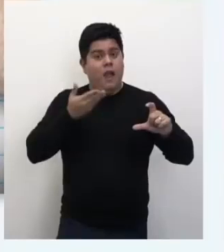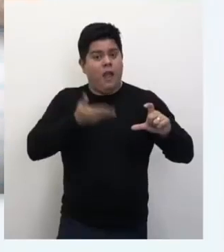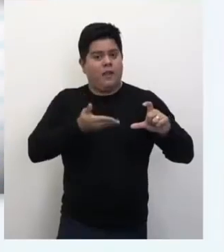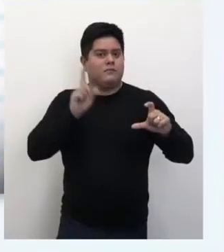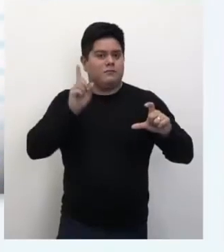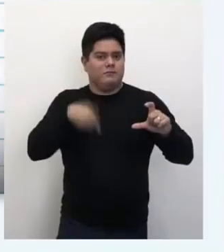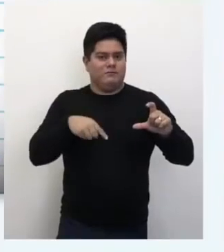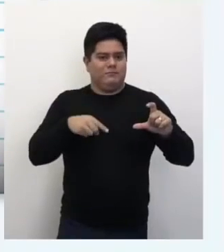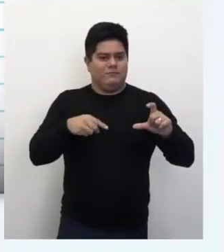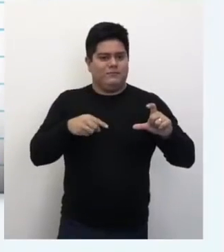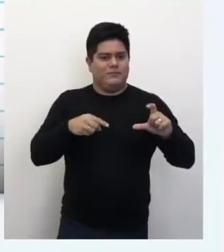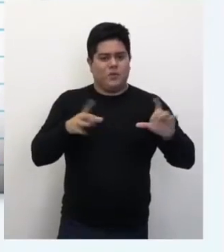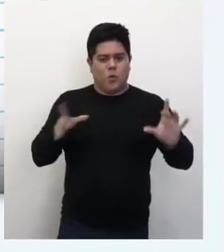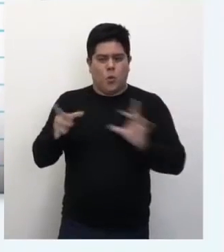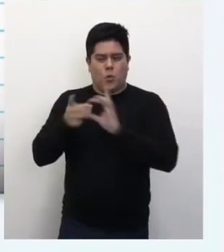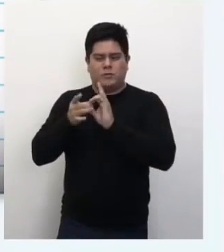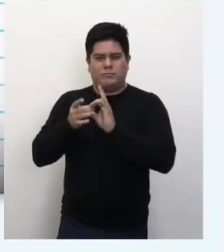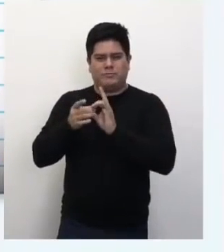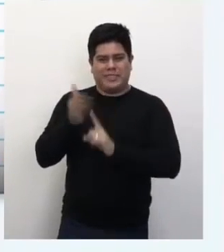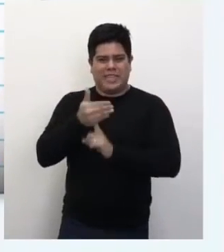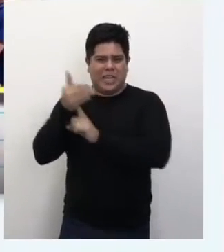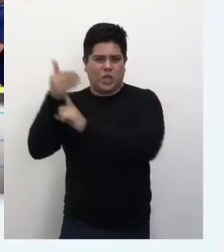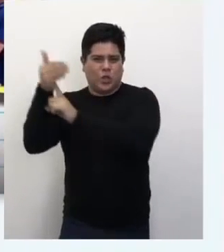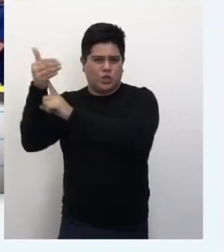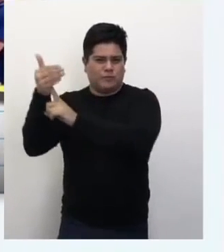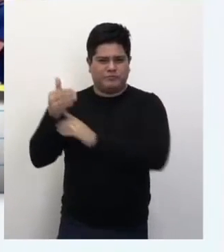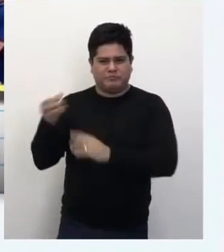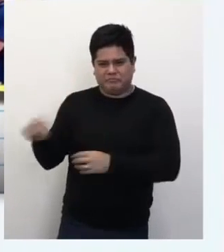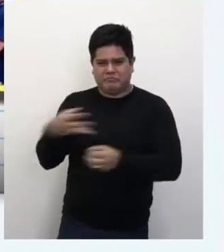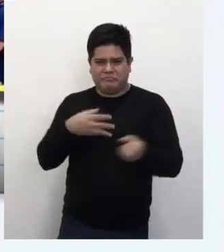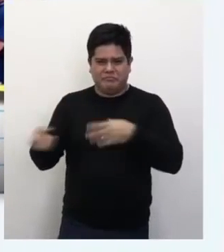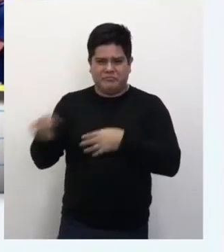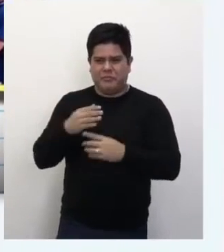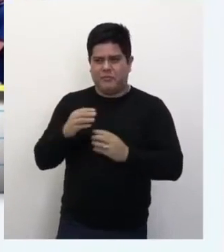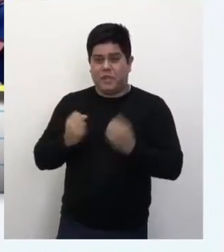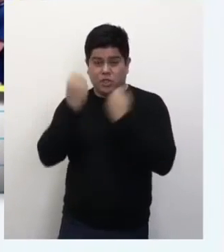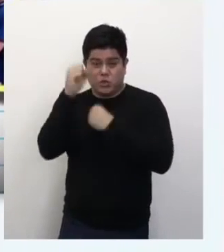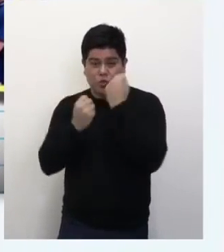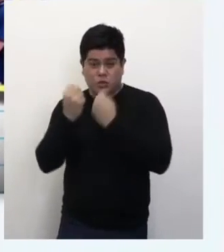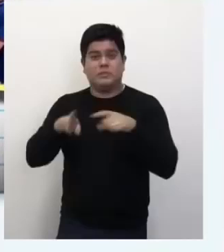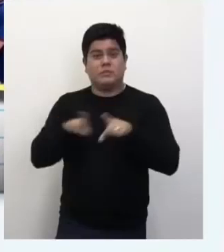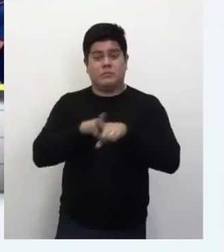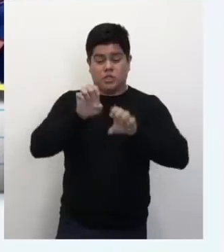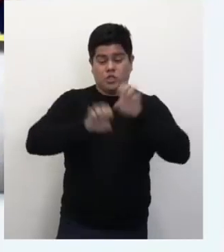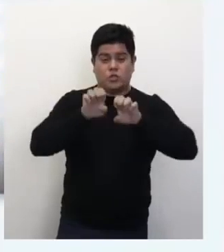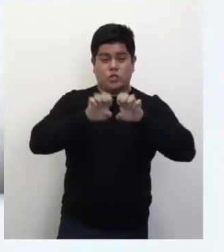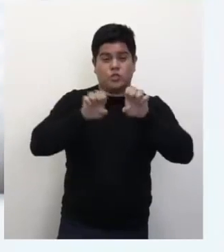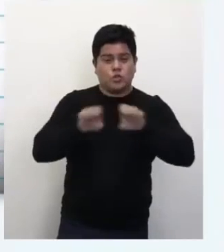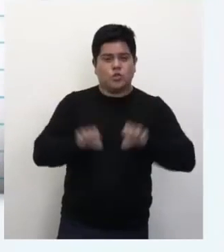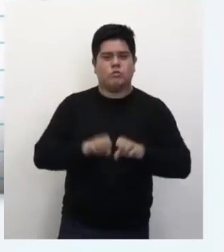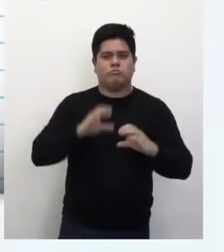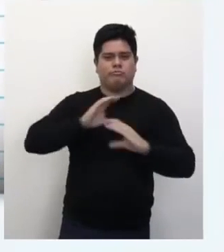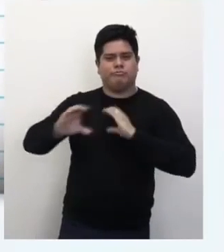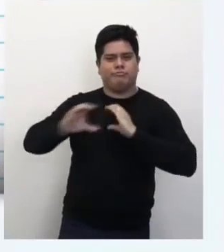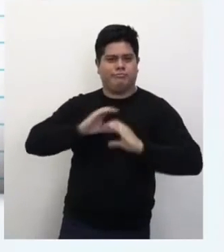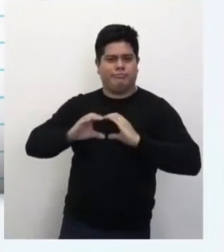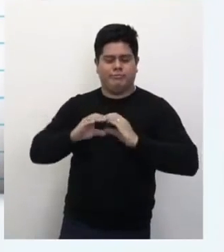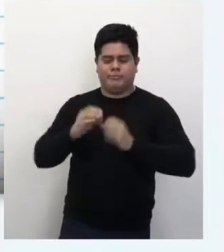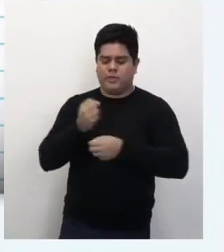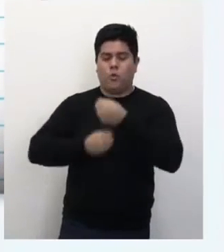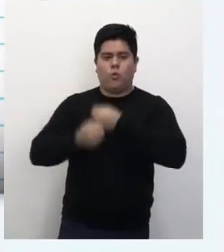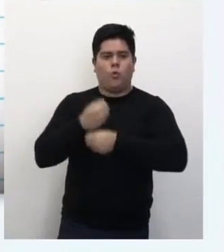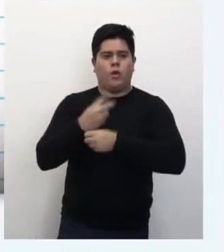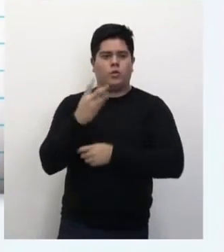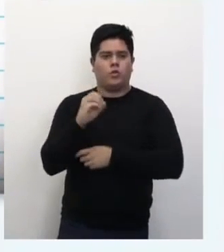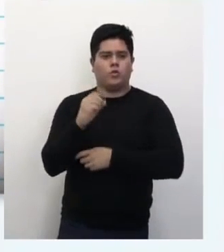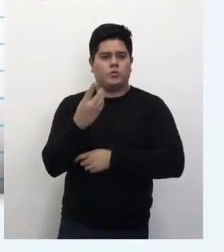da combinação de inovação tecnológica, produção industrial e infraestrutura de comunicações. Em 2016, o